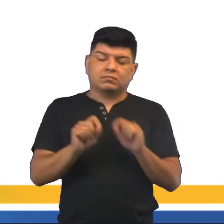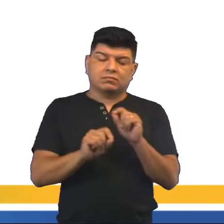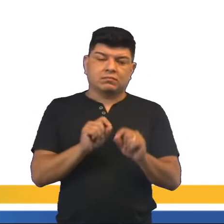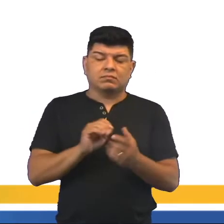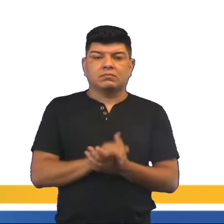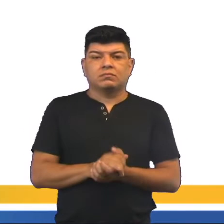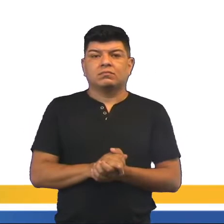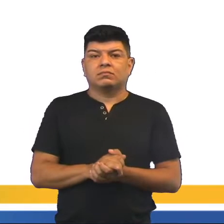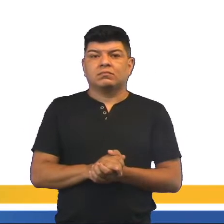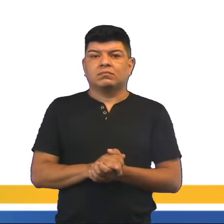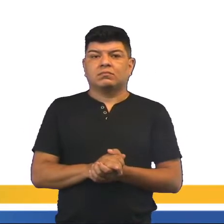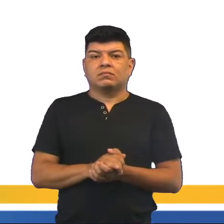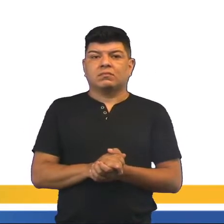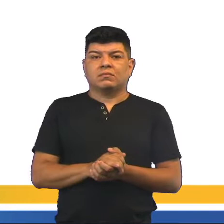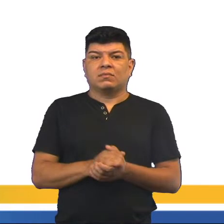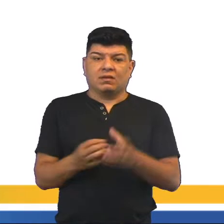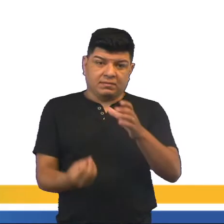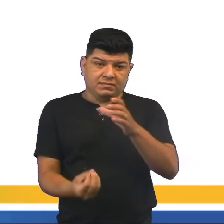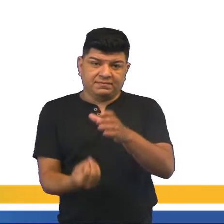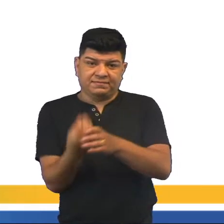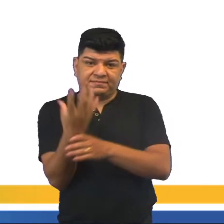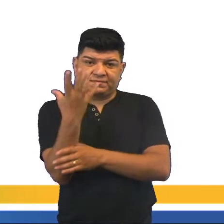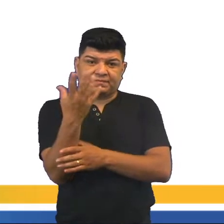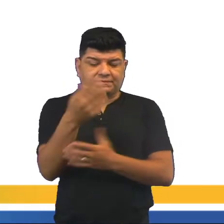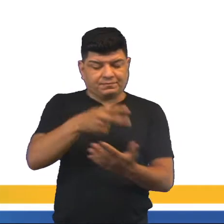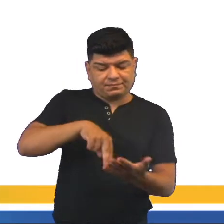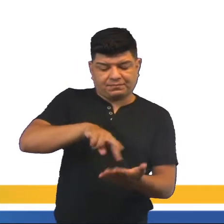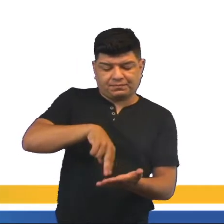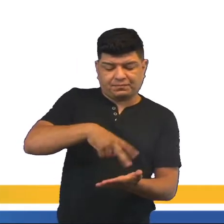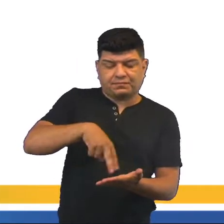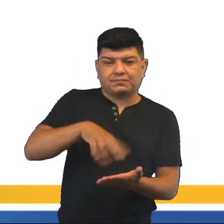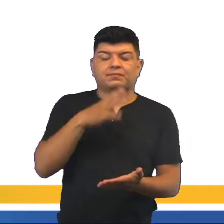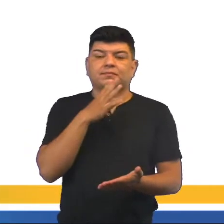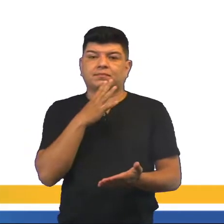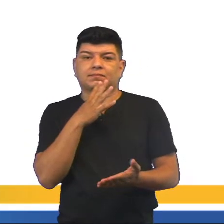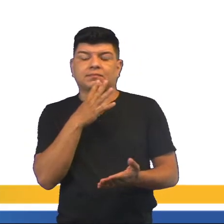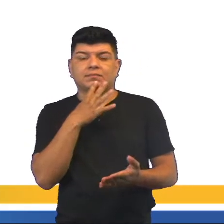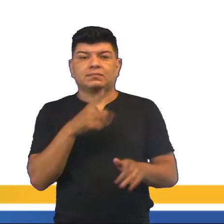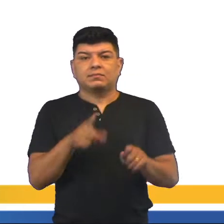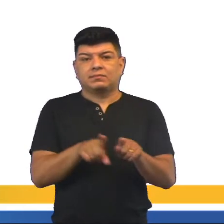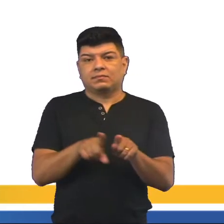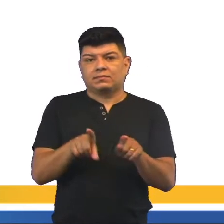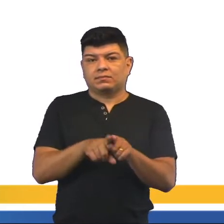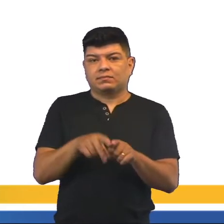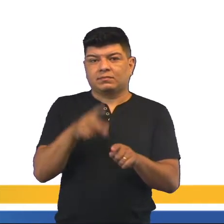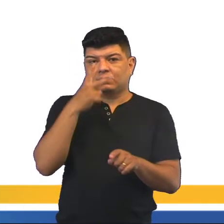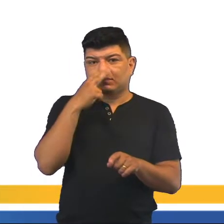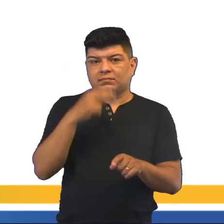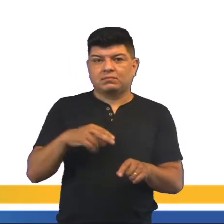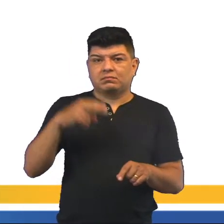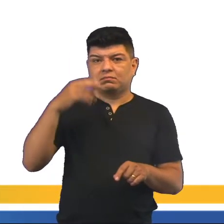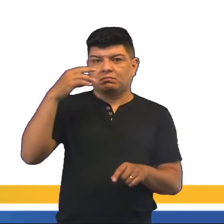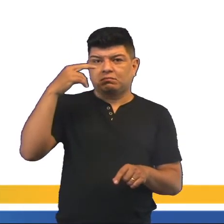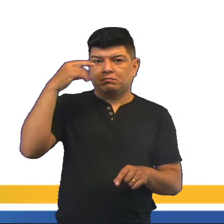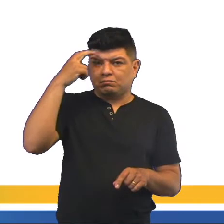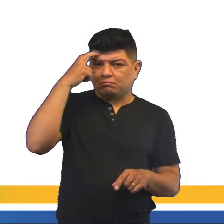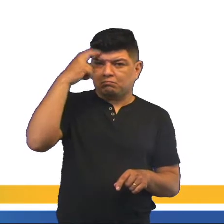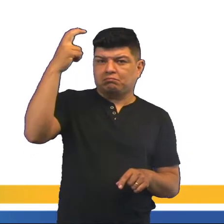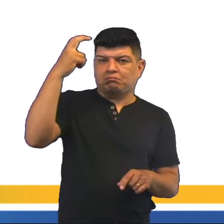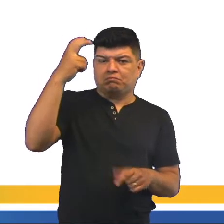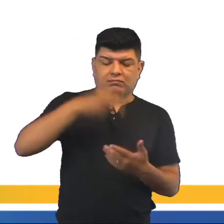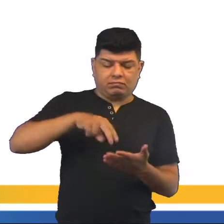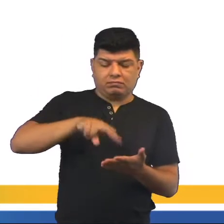né? Mas o criador das danças era conhecido como um mestre da dança, né?